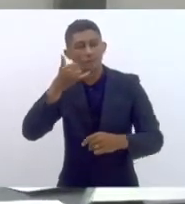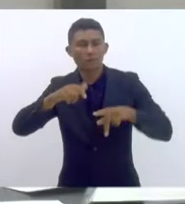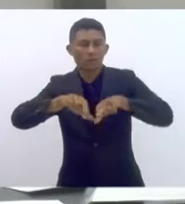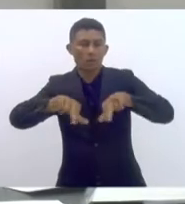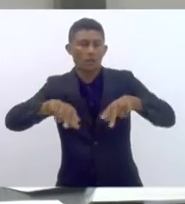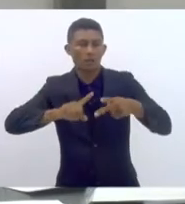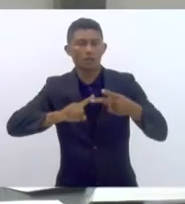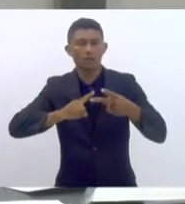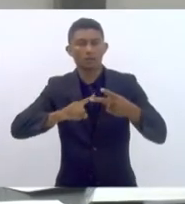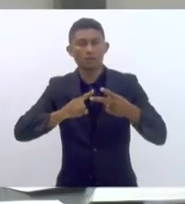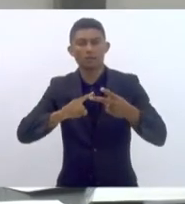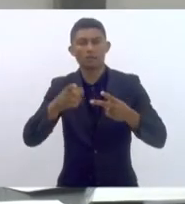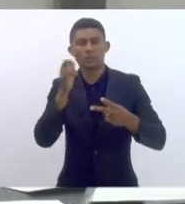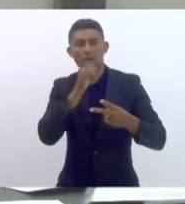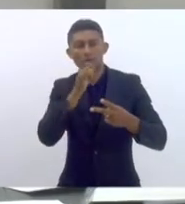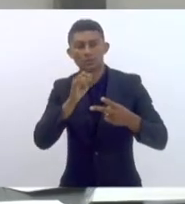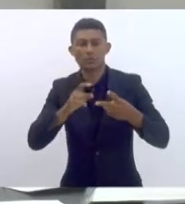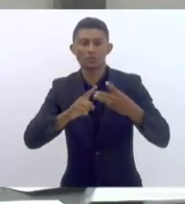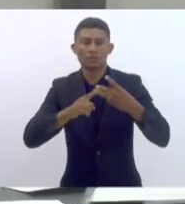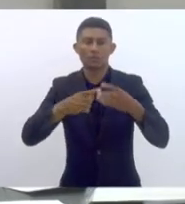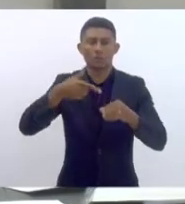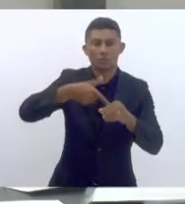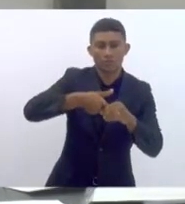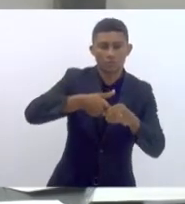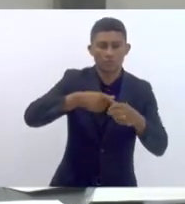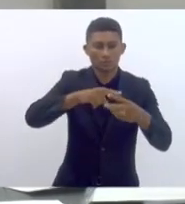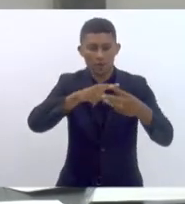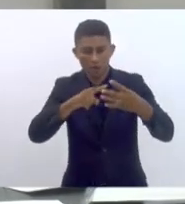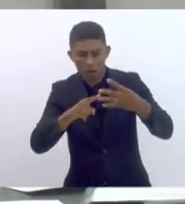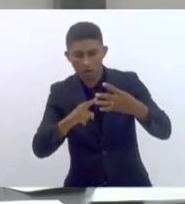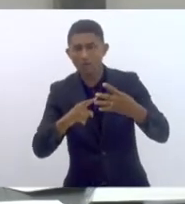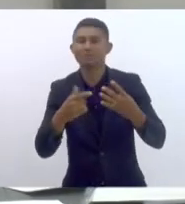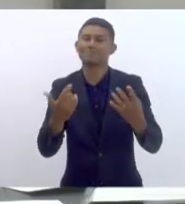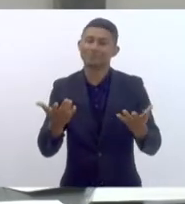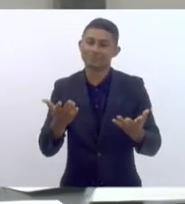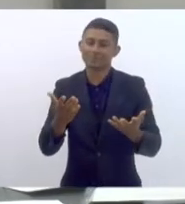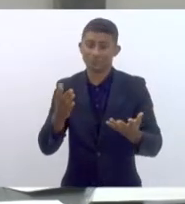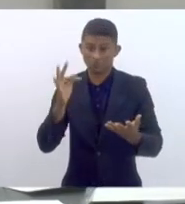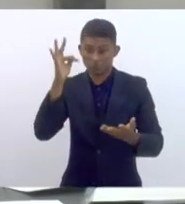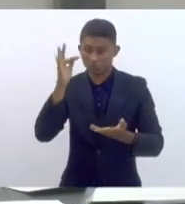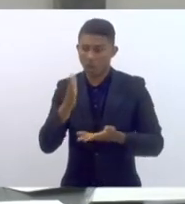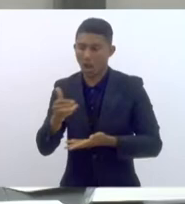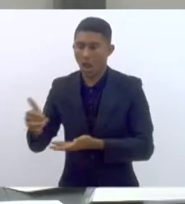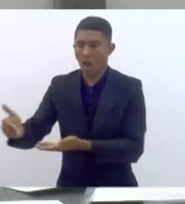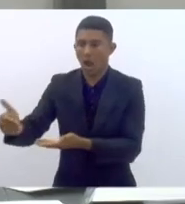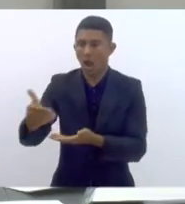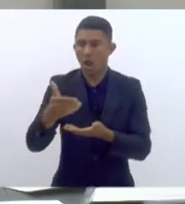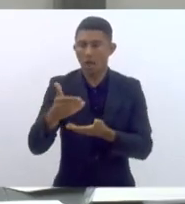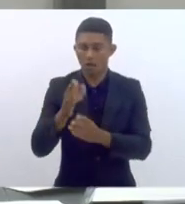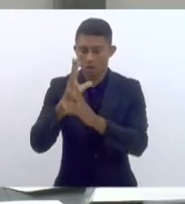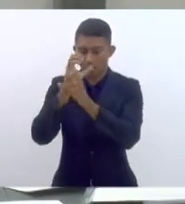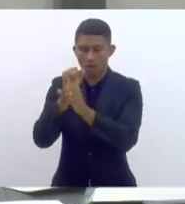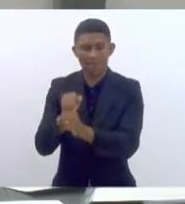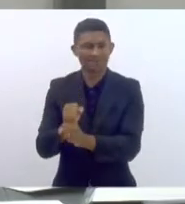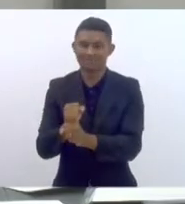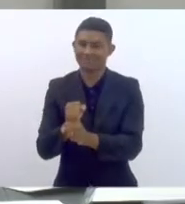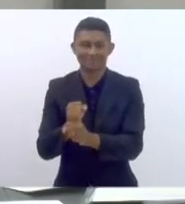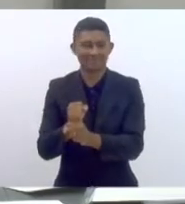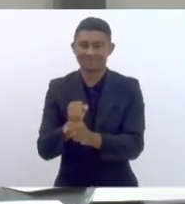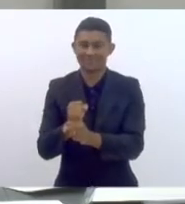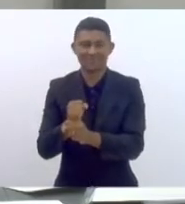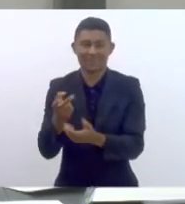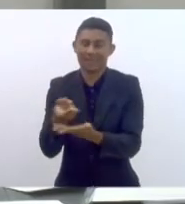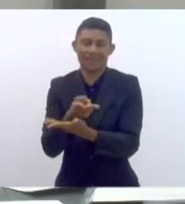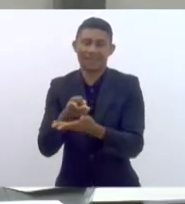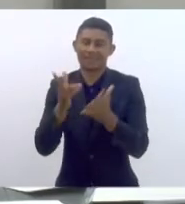combustíveis, que todas as projeções de receita vão para o espaço. Mas, já que projetou receita e